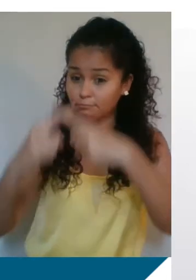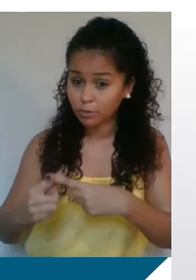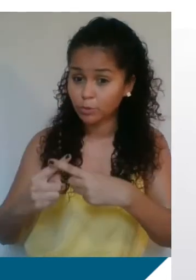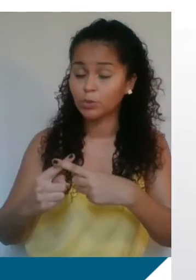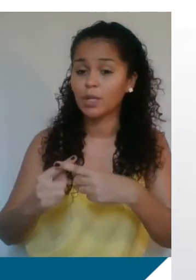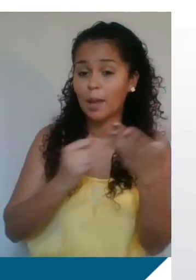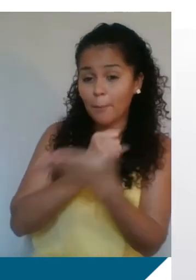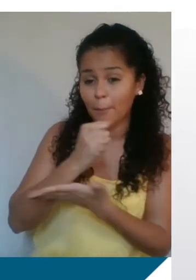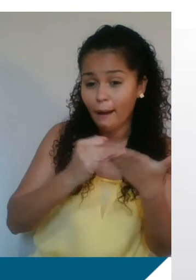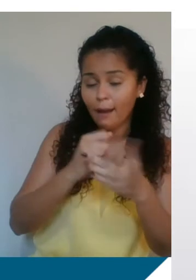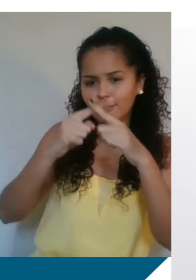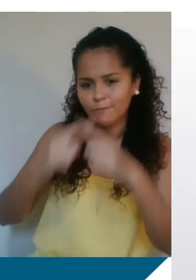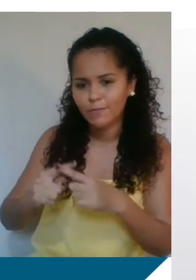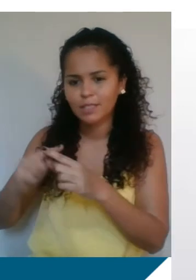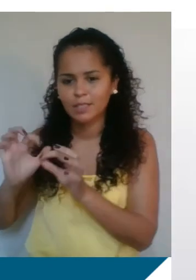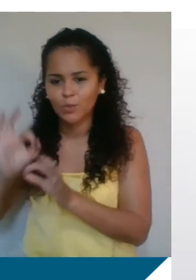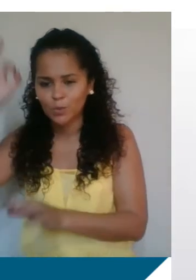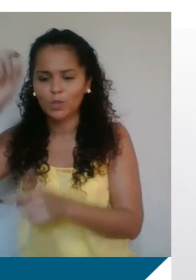dividido por 2.